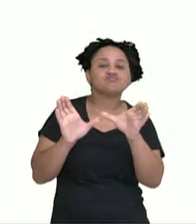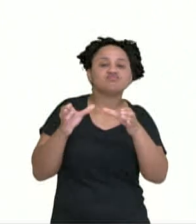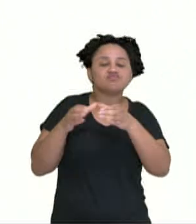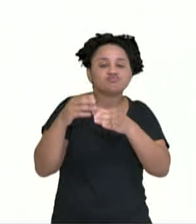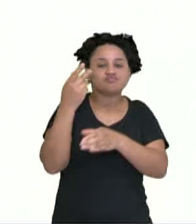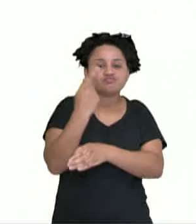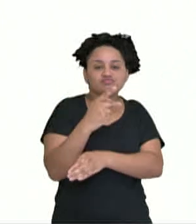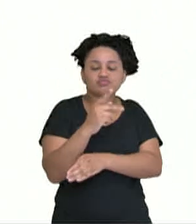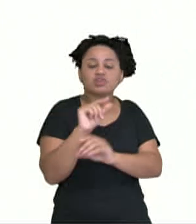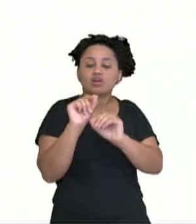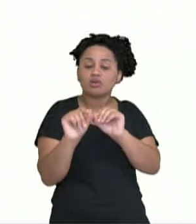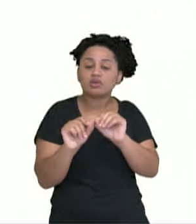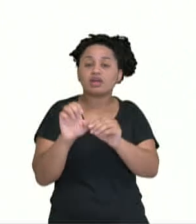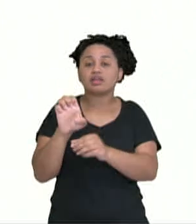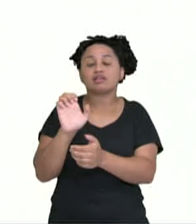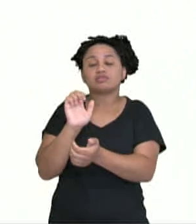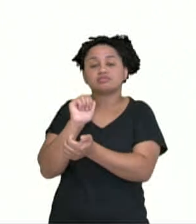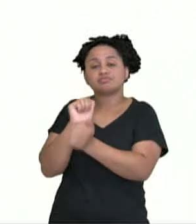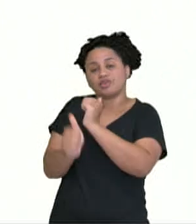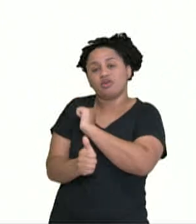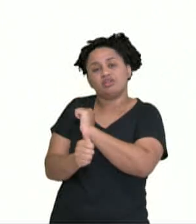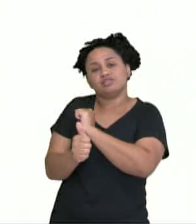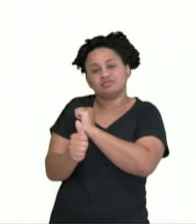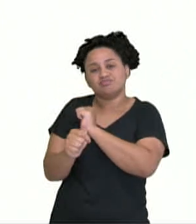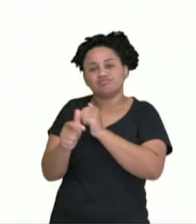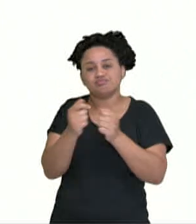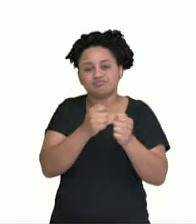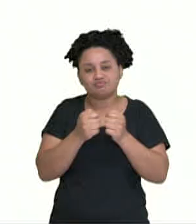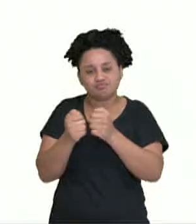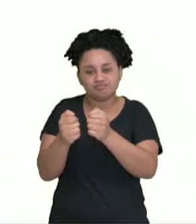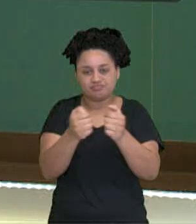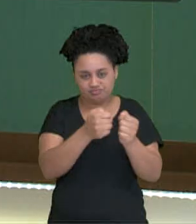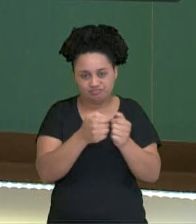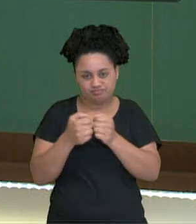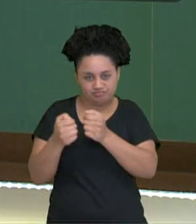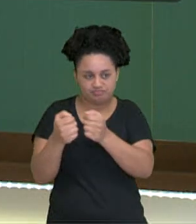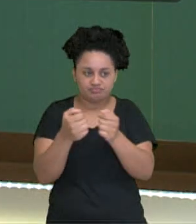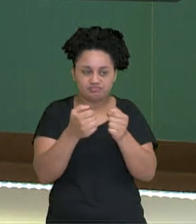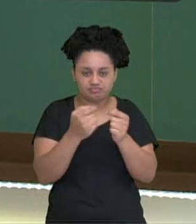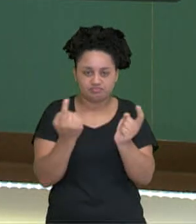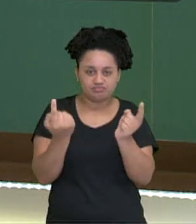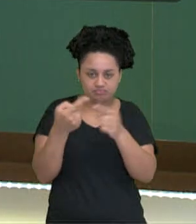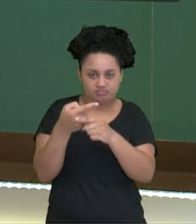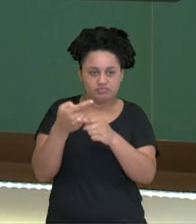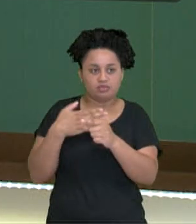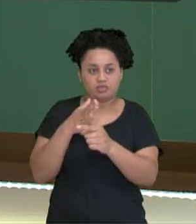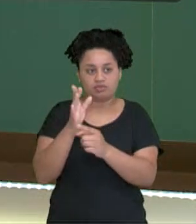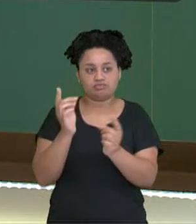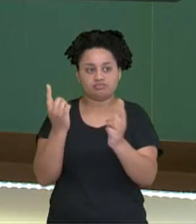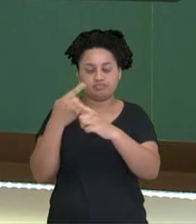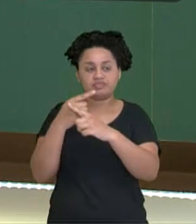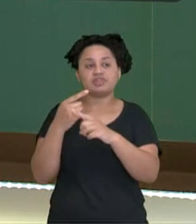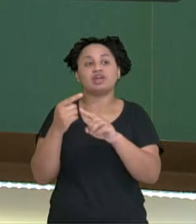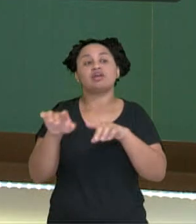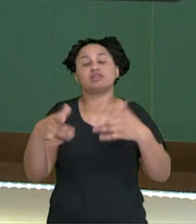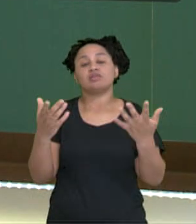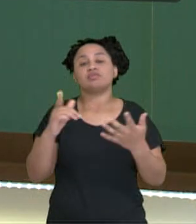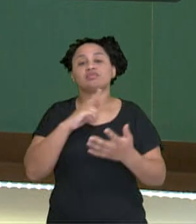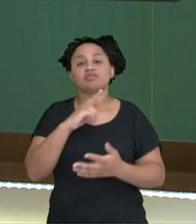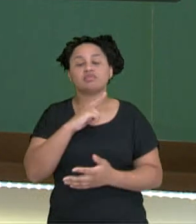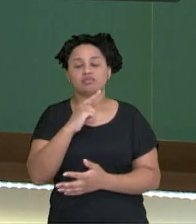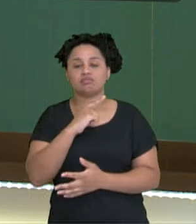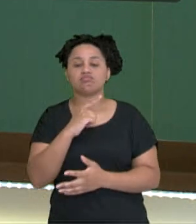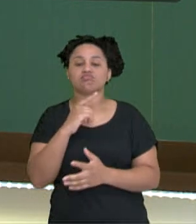equipes para competir nesses eventos de esportes. Inclusive, existe um